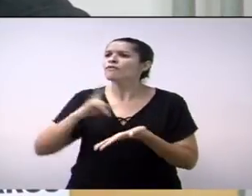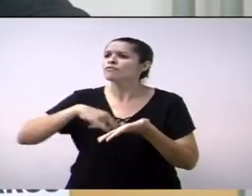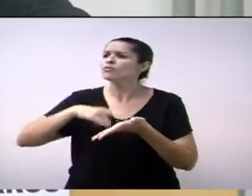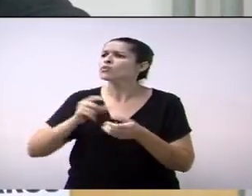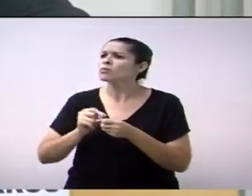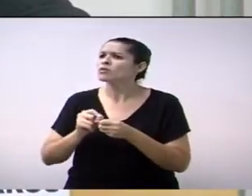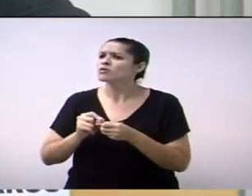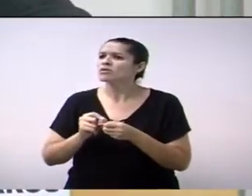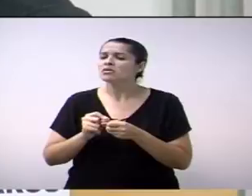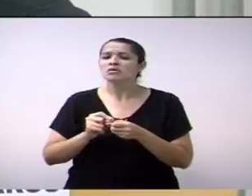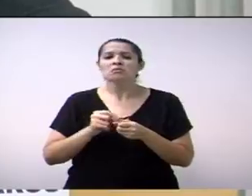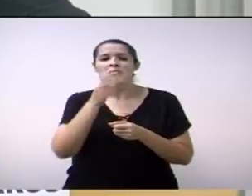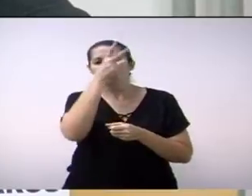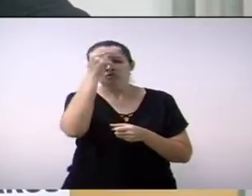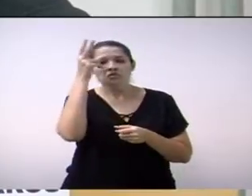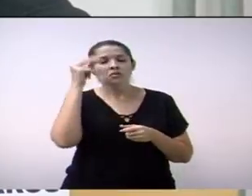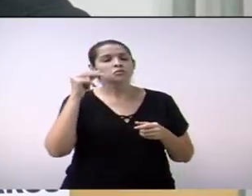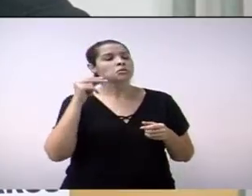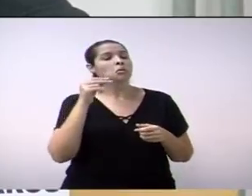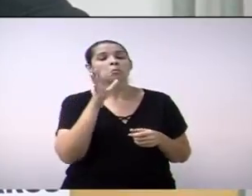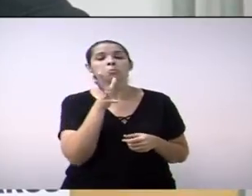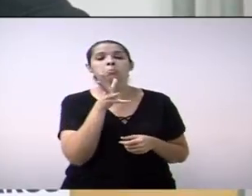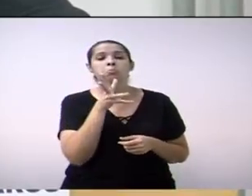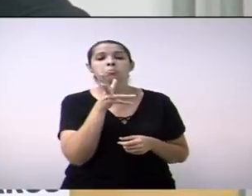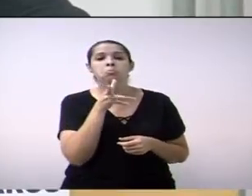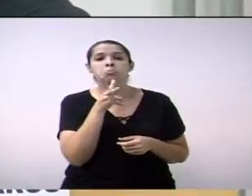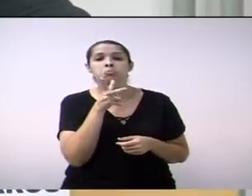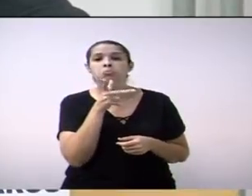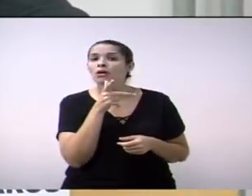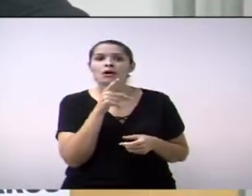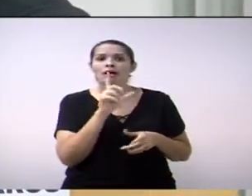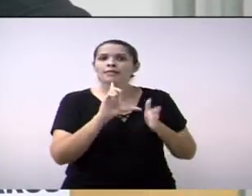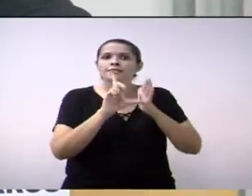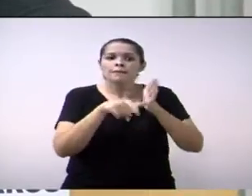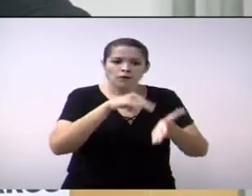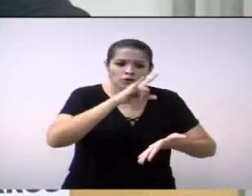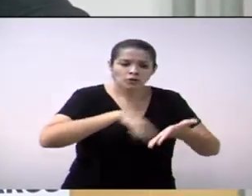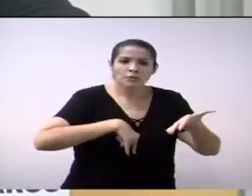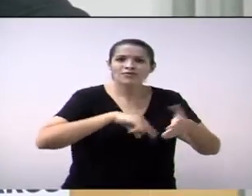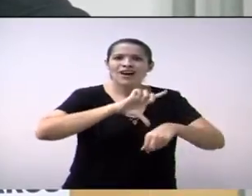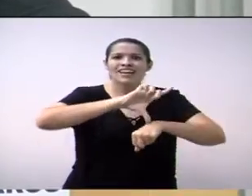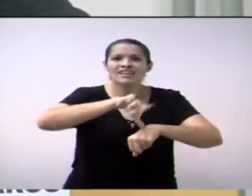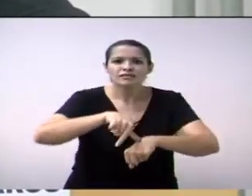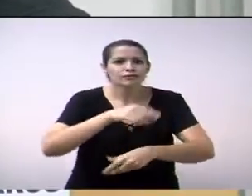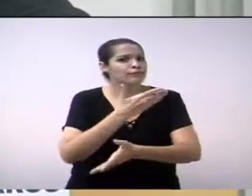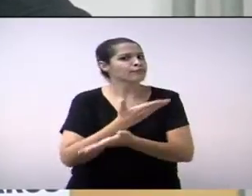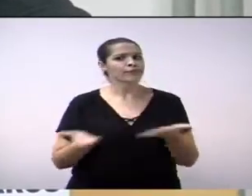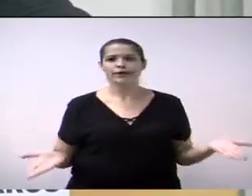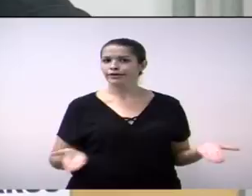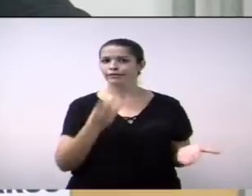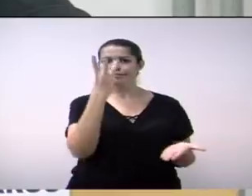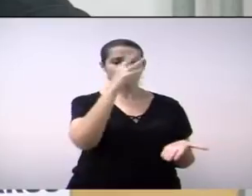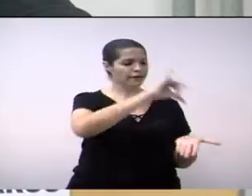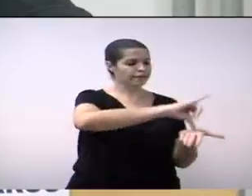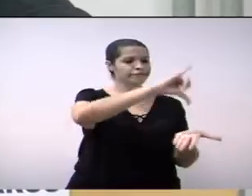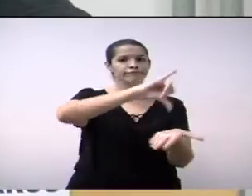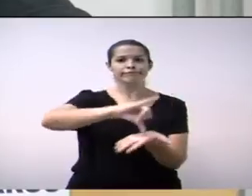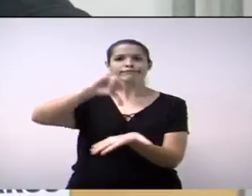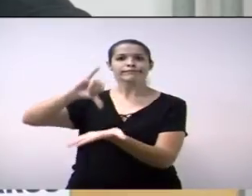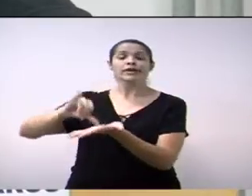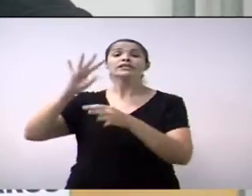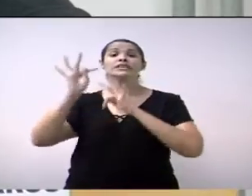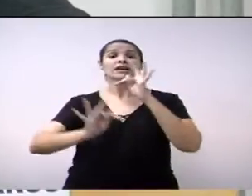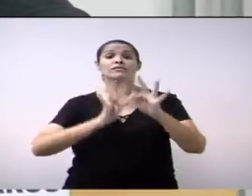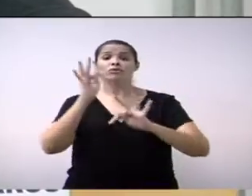telecentros. Então, esse é o apelo que eu faço também, que se forme uma comissão especial de